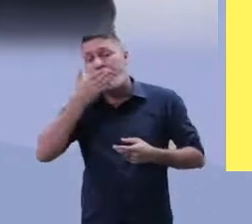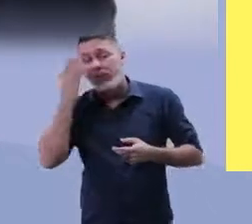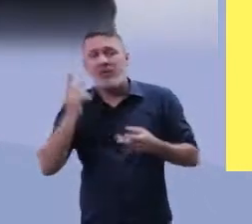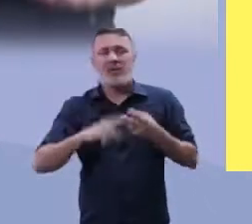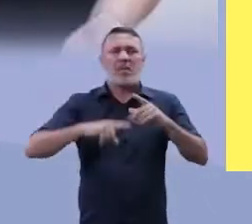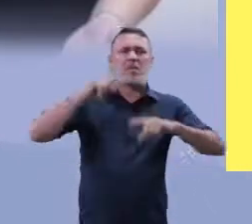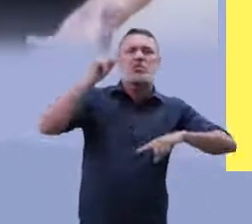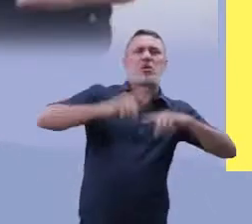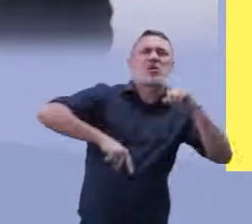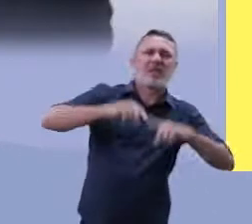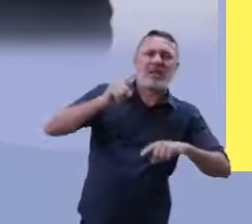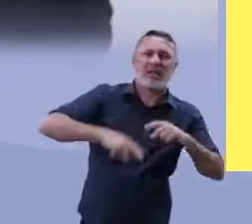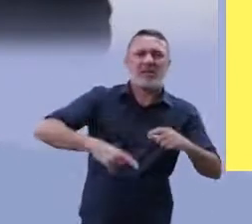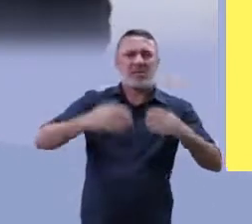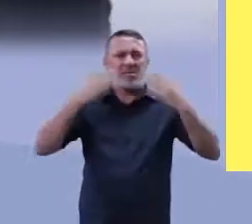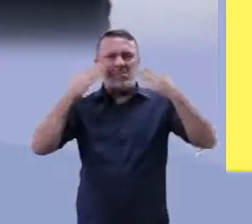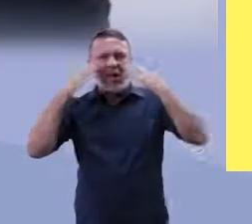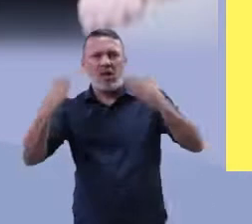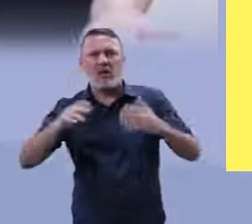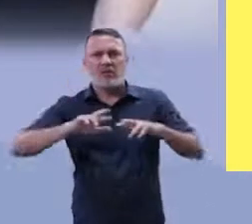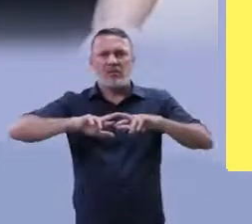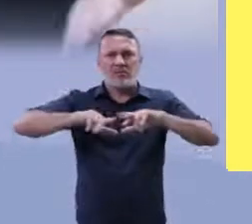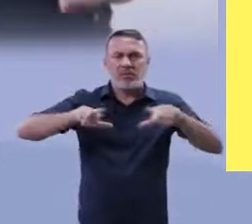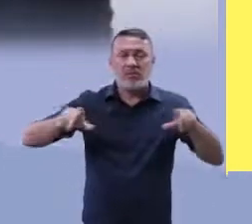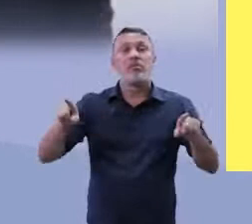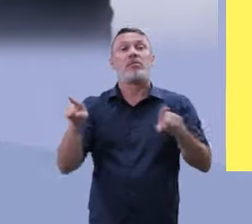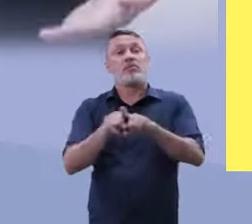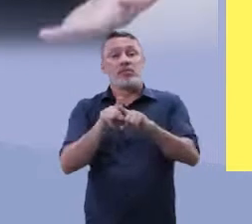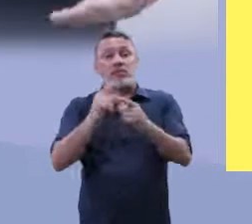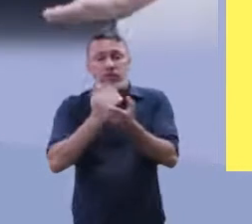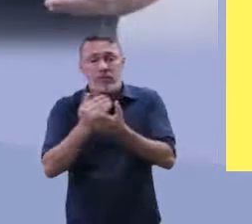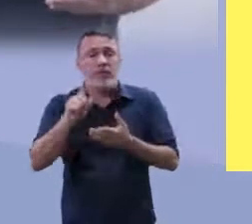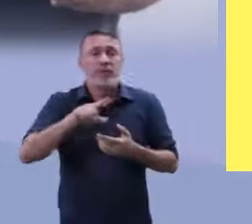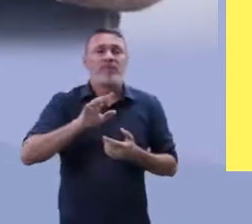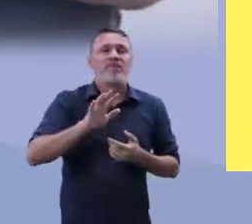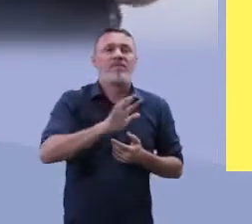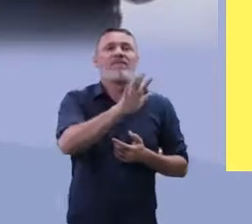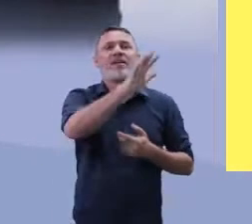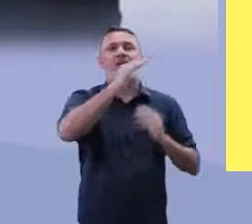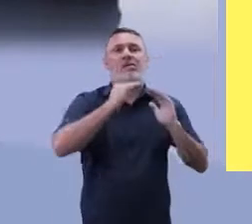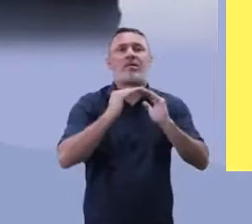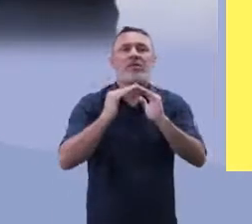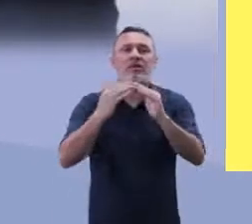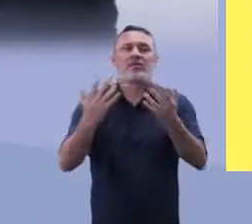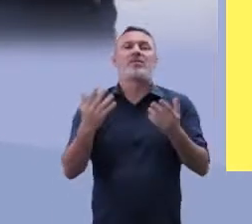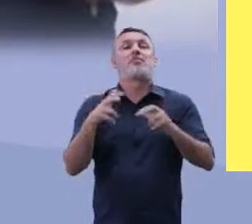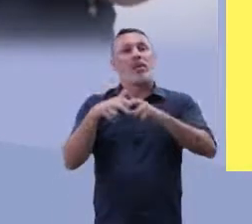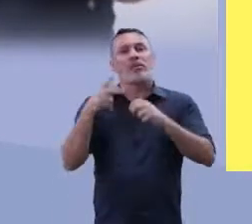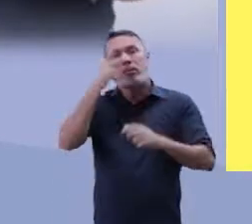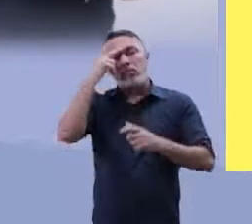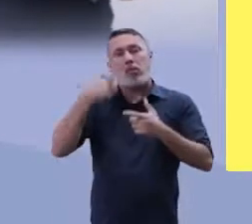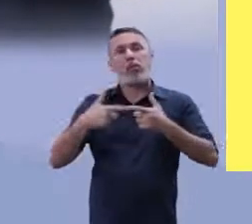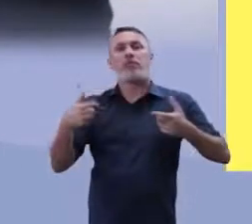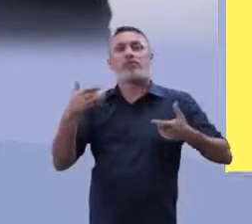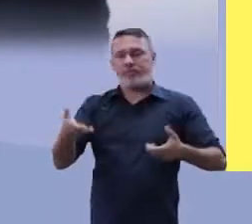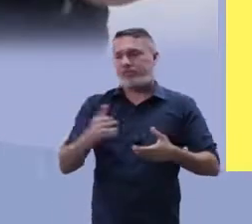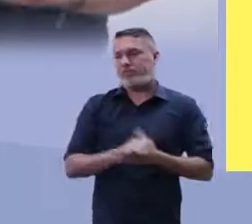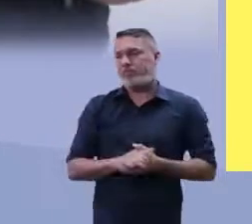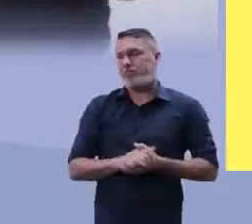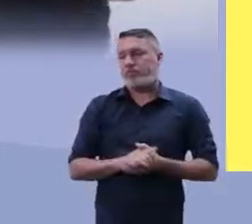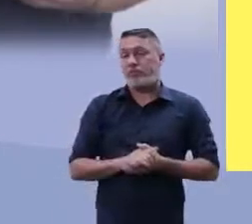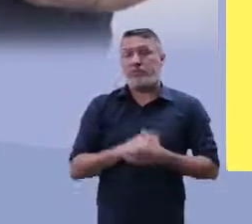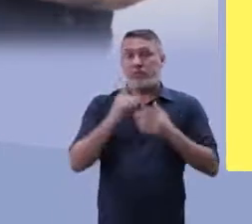prostituição, promiscuidade, a formação de favelas. Você nota que